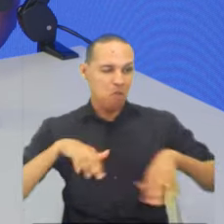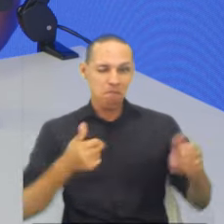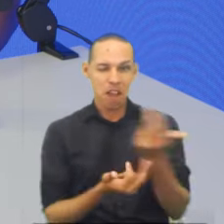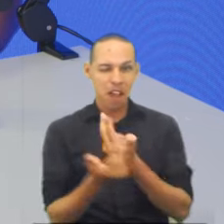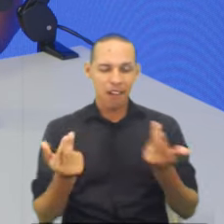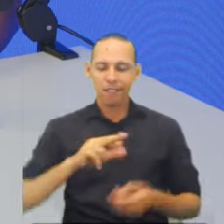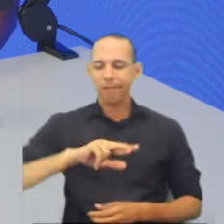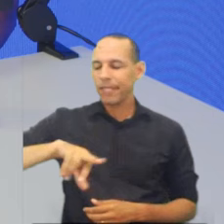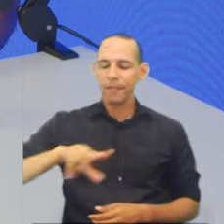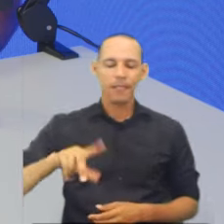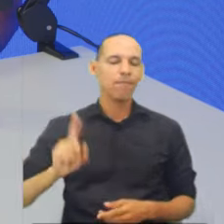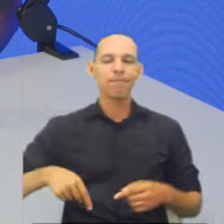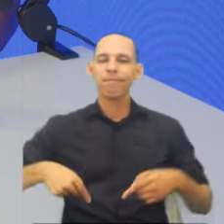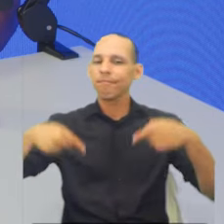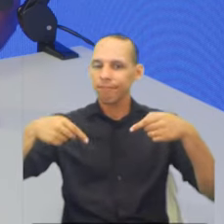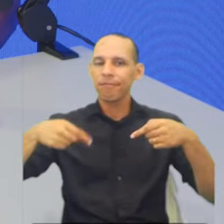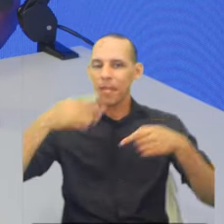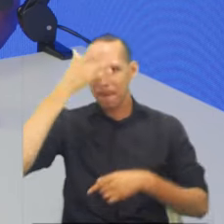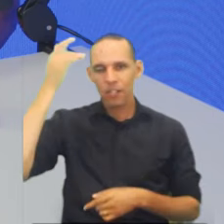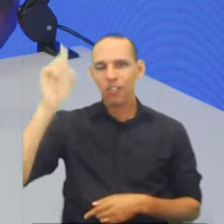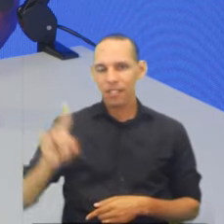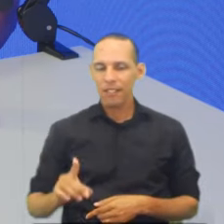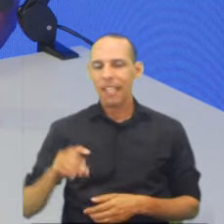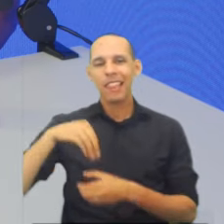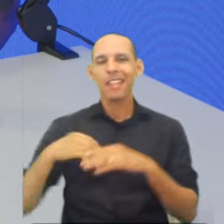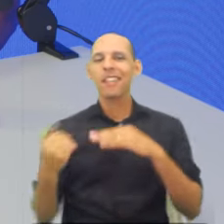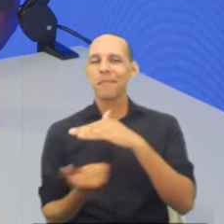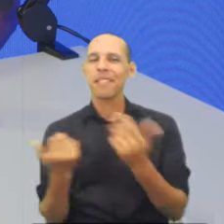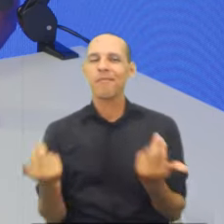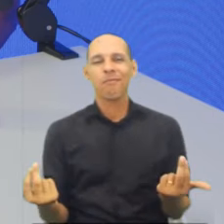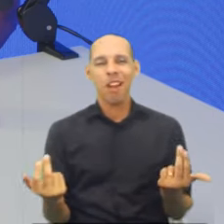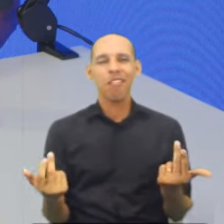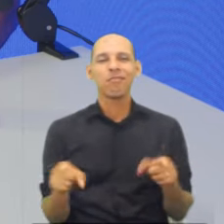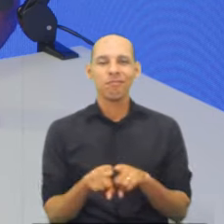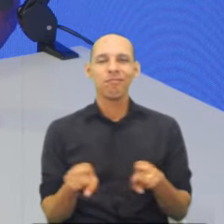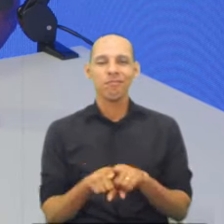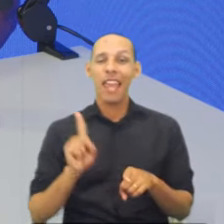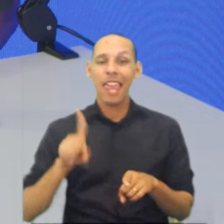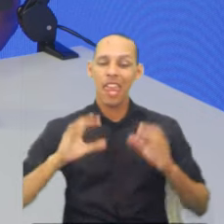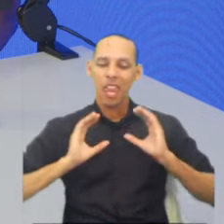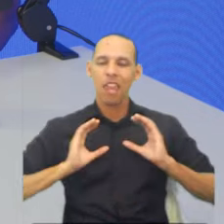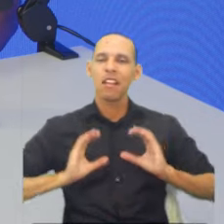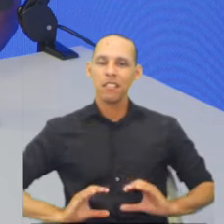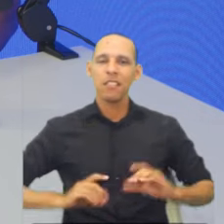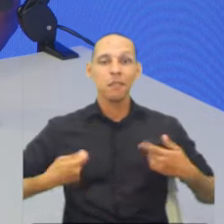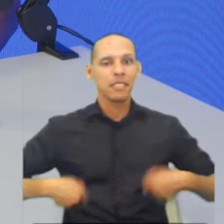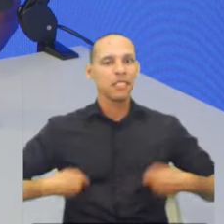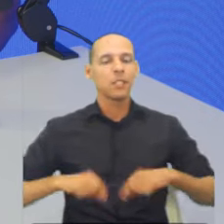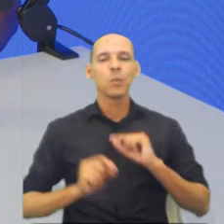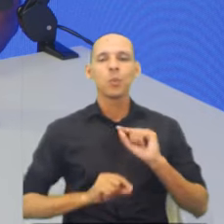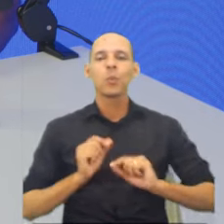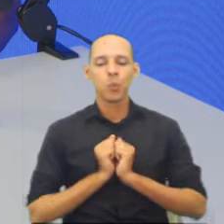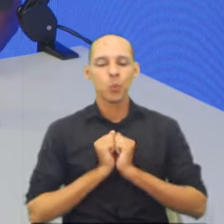então eu vejo o mesmo desafio da da pessoa com deficiência dentro da organização que é Um Desafio comportamental que